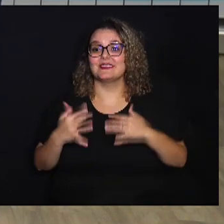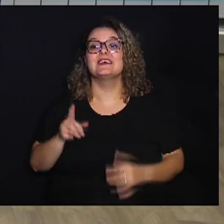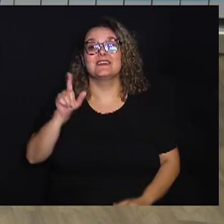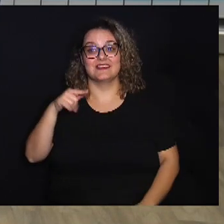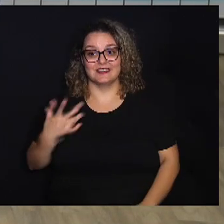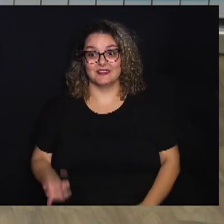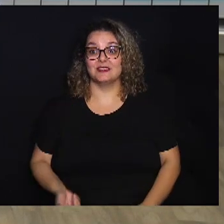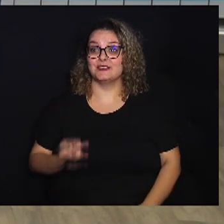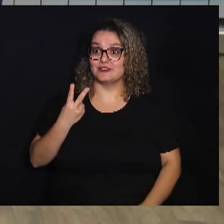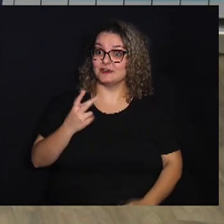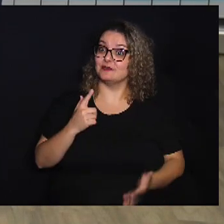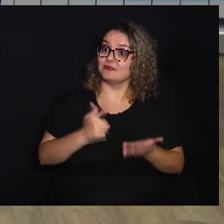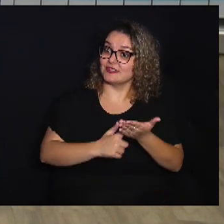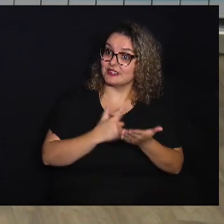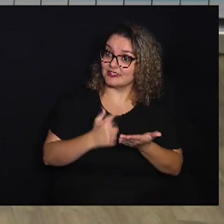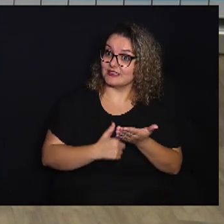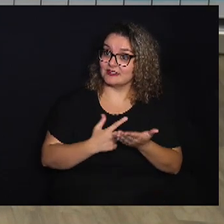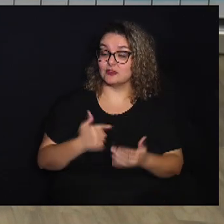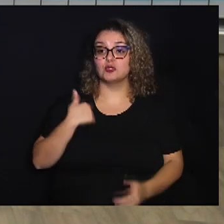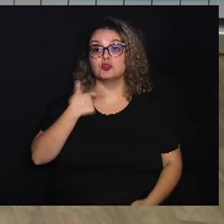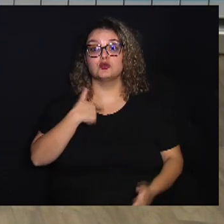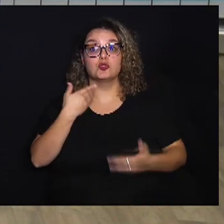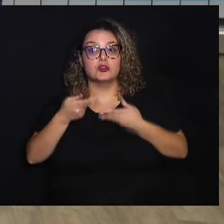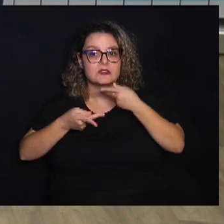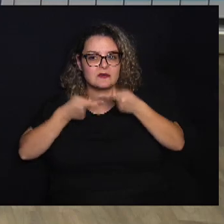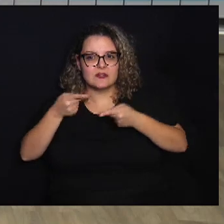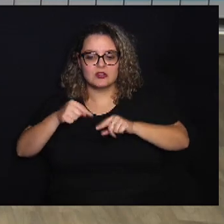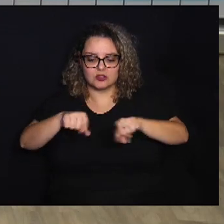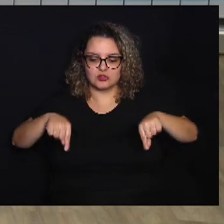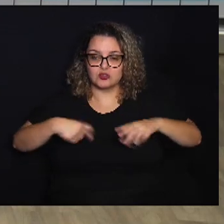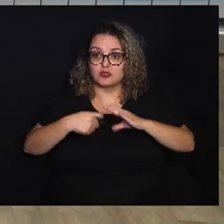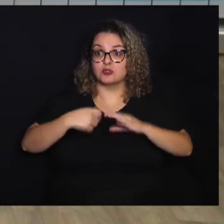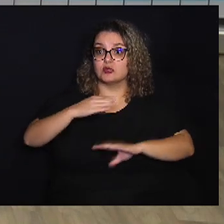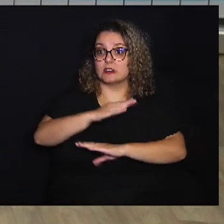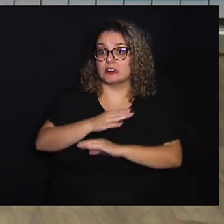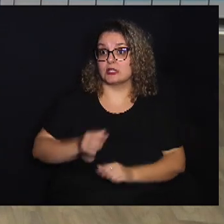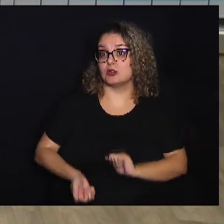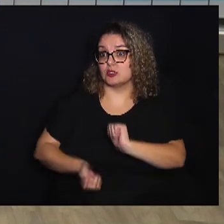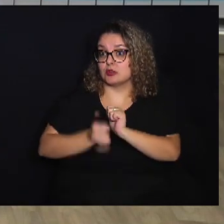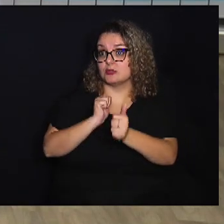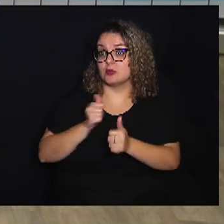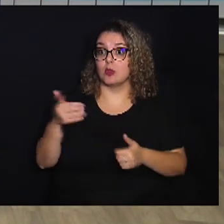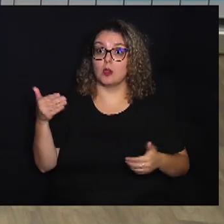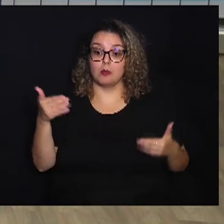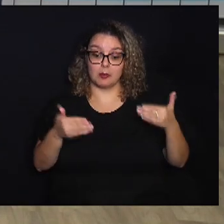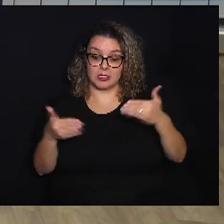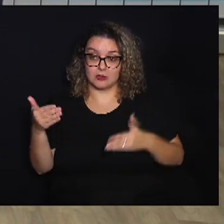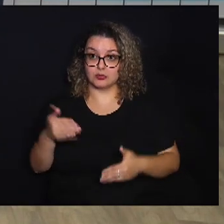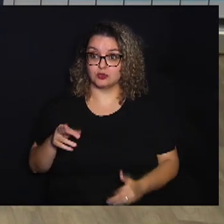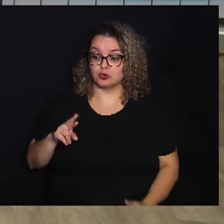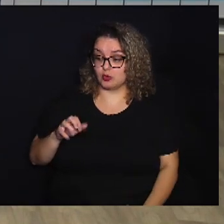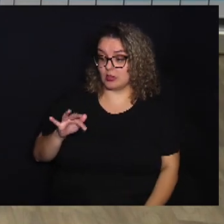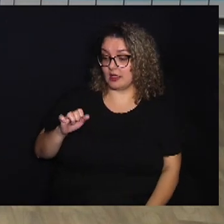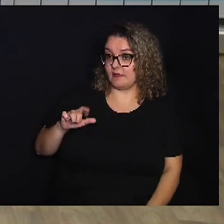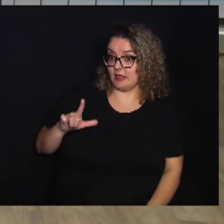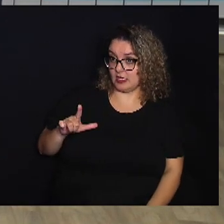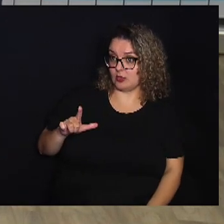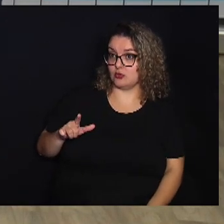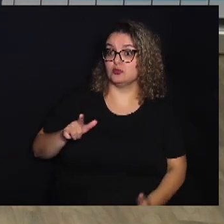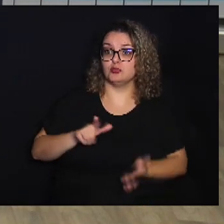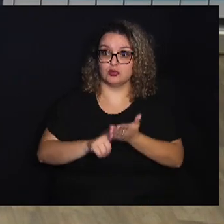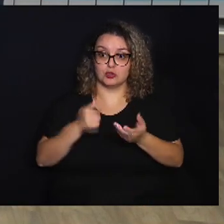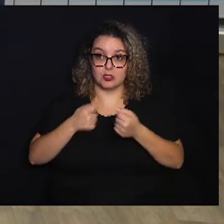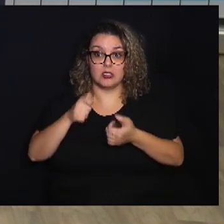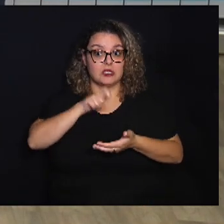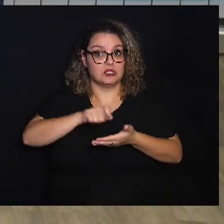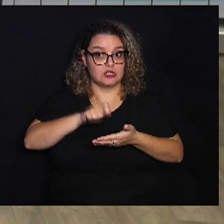com duas biografias que a gente vai contar no Estúdio Câmara hoje sobre esportes. A gente vai ter a participação do Rafael Di Marco, jornalista e